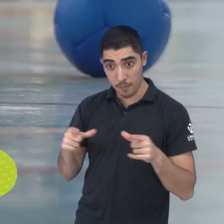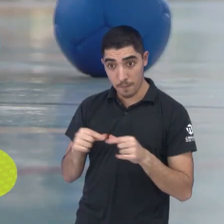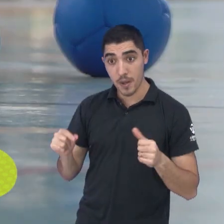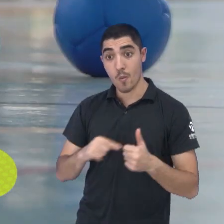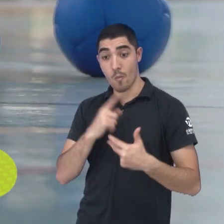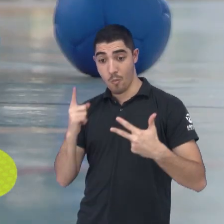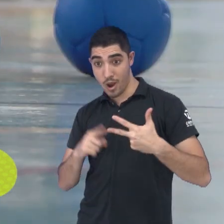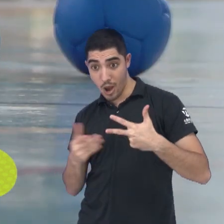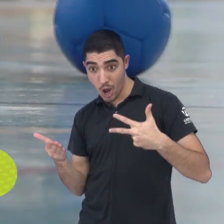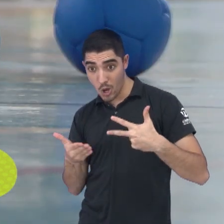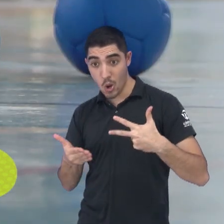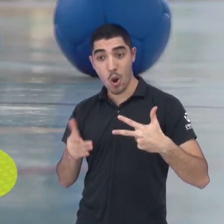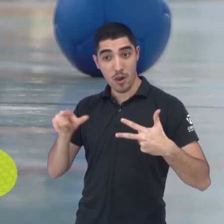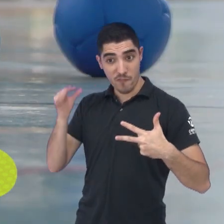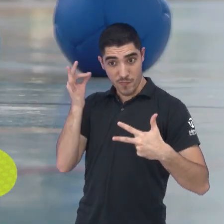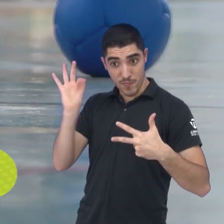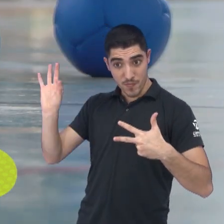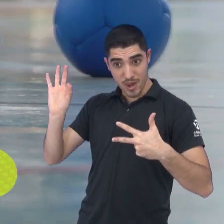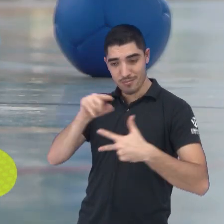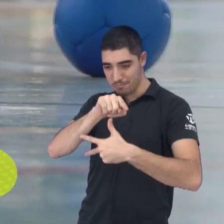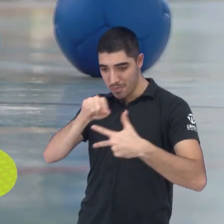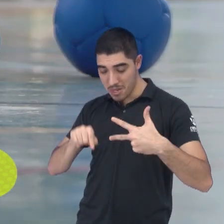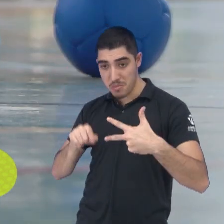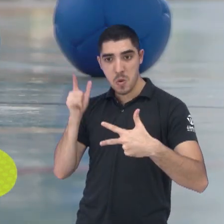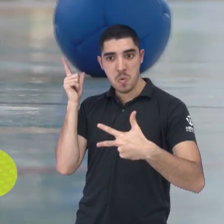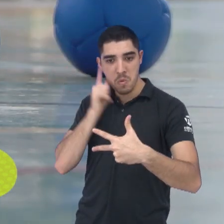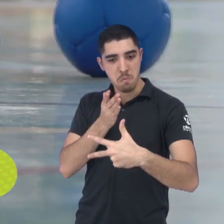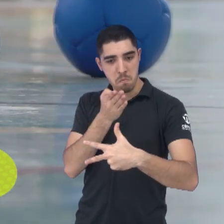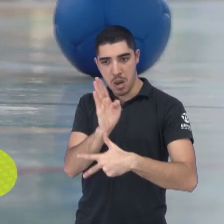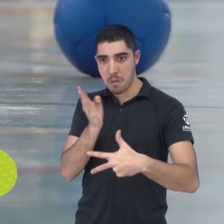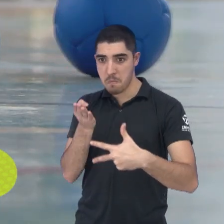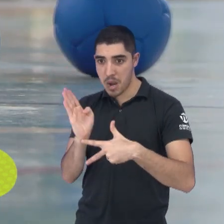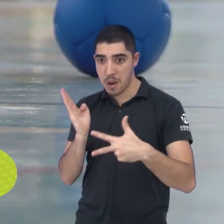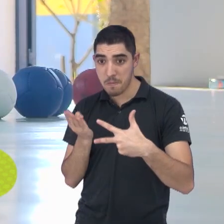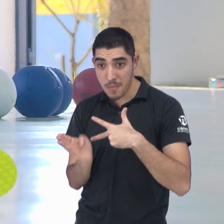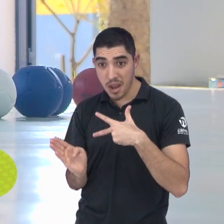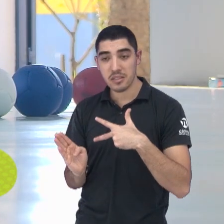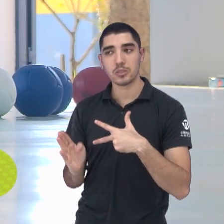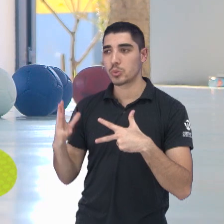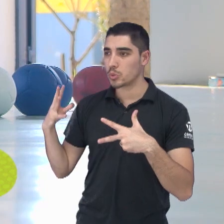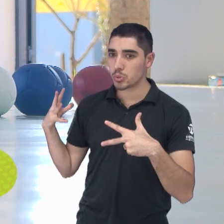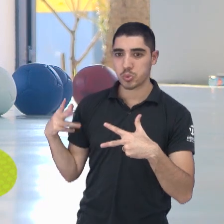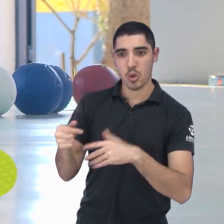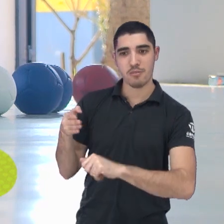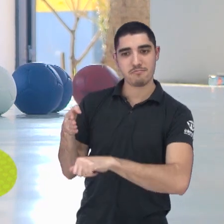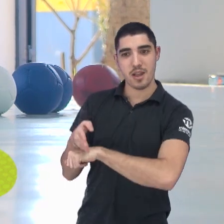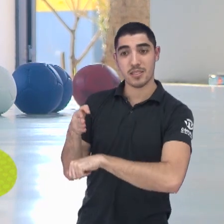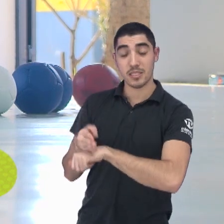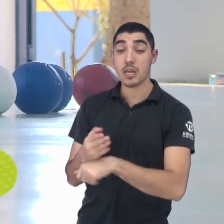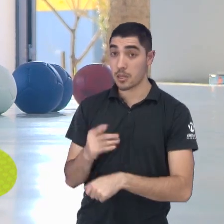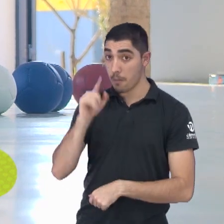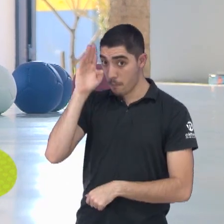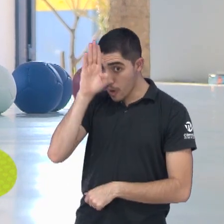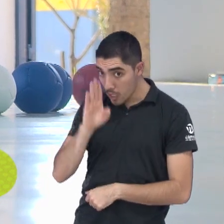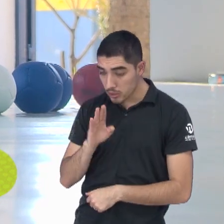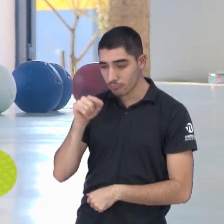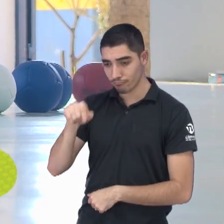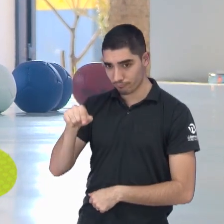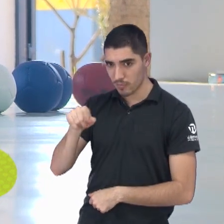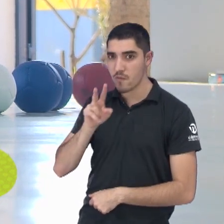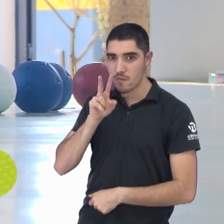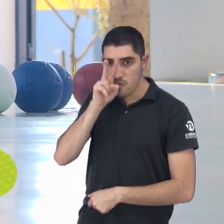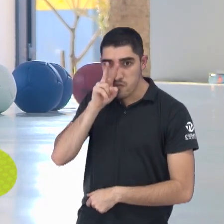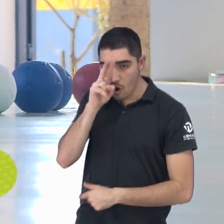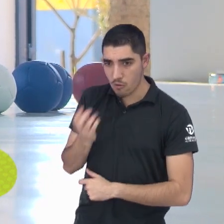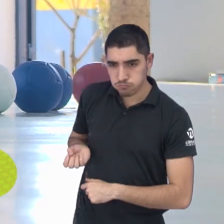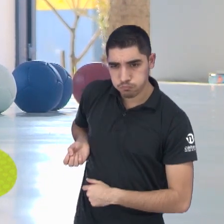gente conseguiu, dentro do ranking mundial, dentro das competições do ciclo, classificar todos. Então o Brasil chega muito forte para essa disputa, não